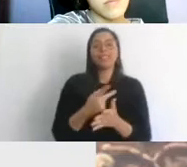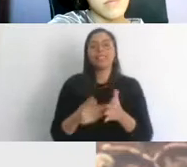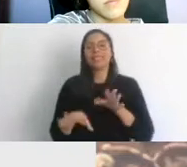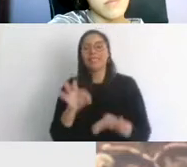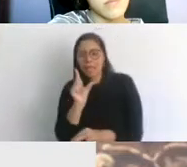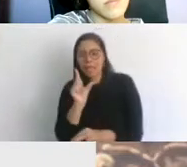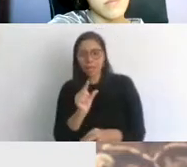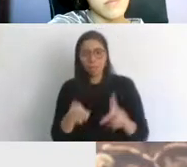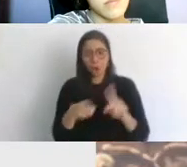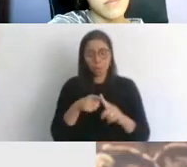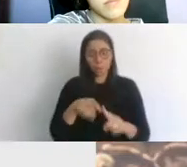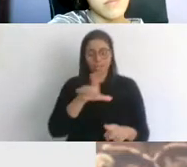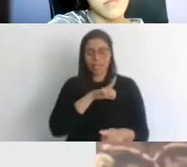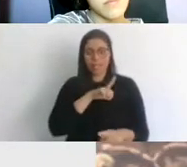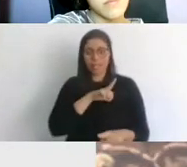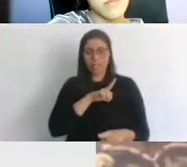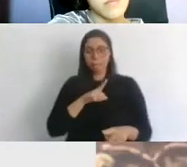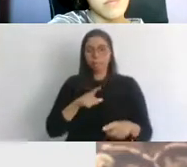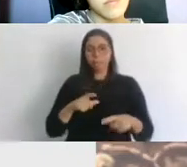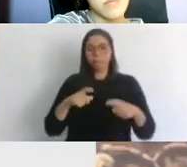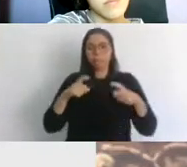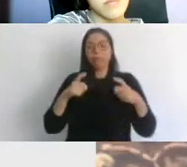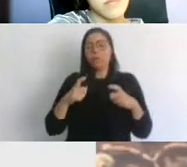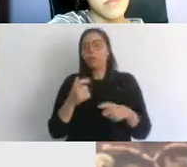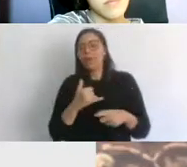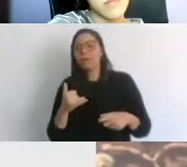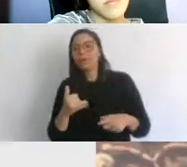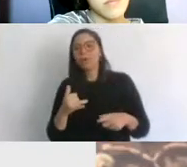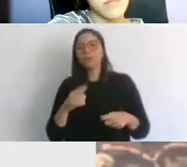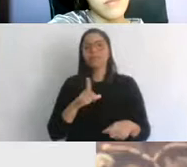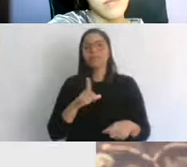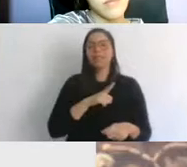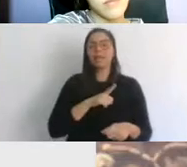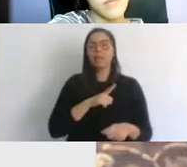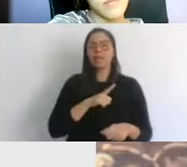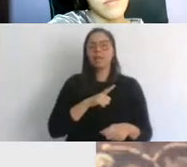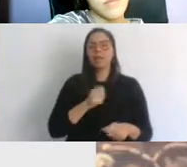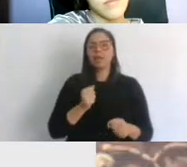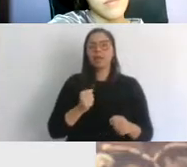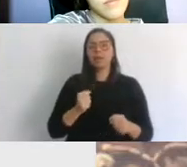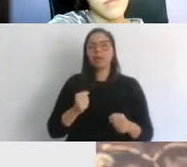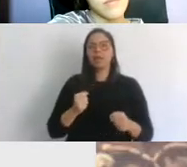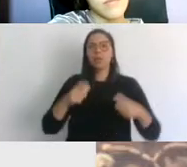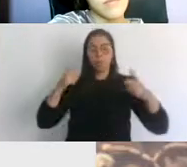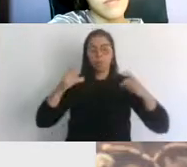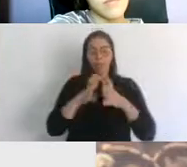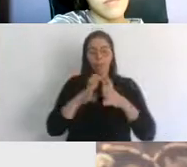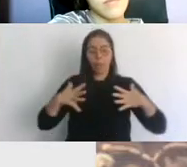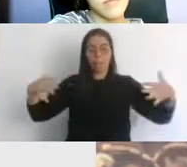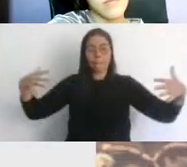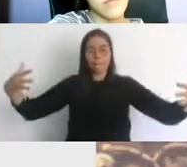quando você tem uma escala maior você tem um total controle desses espaços ou escala menor uma uma forma